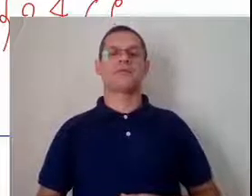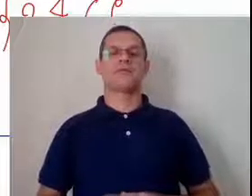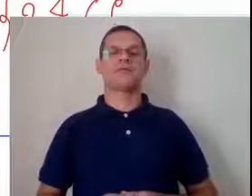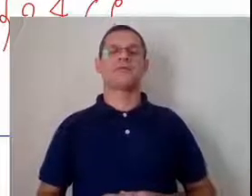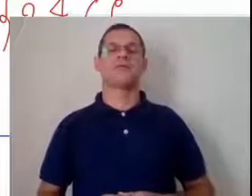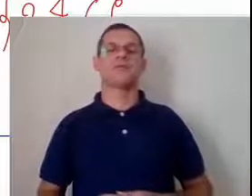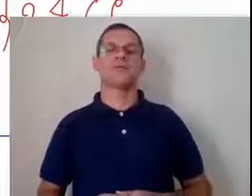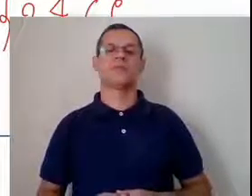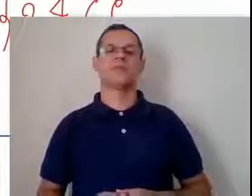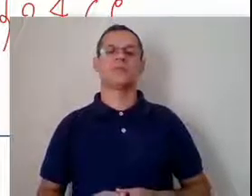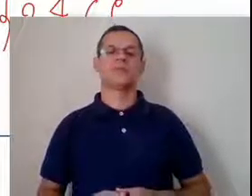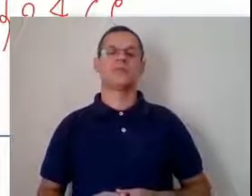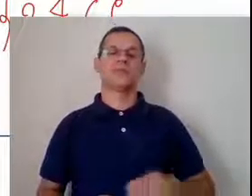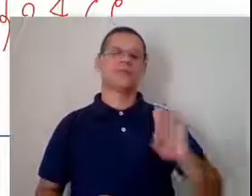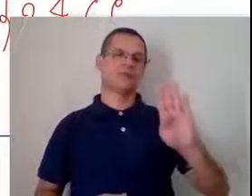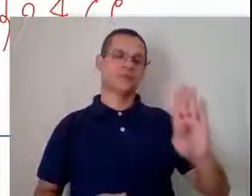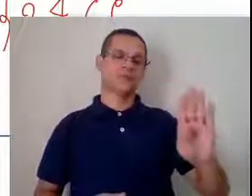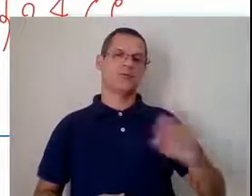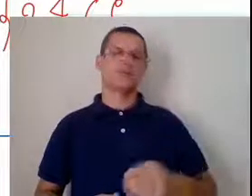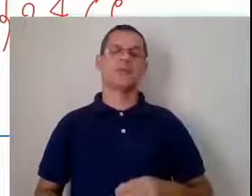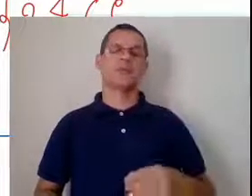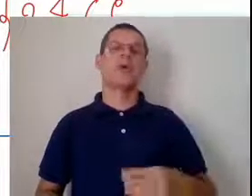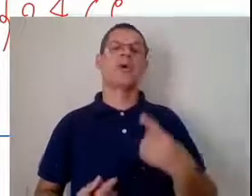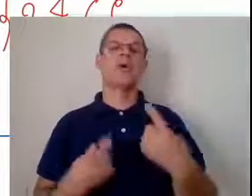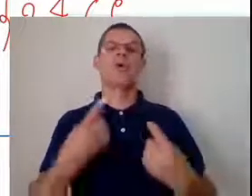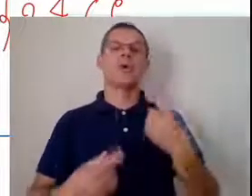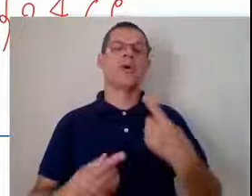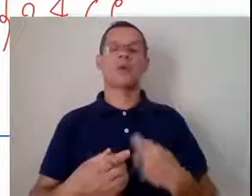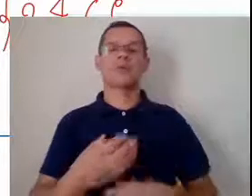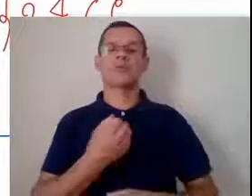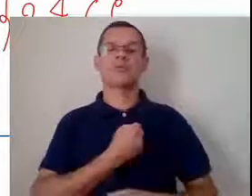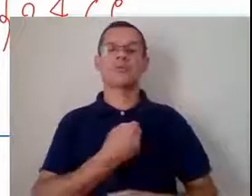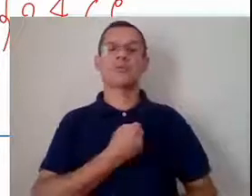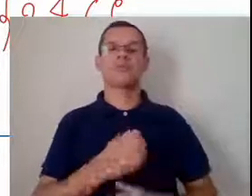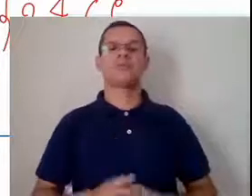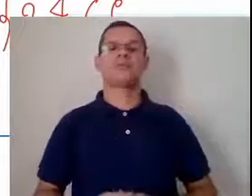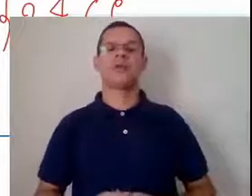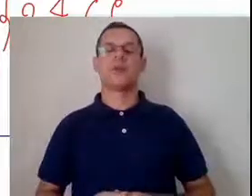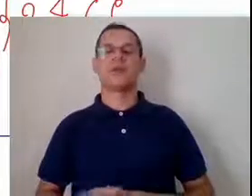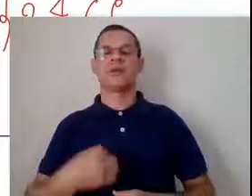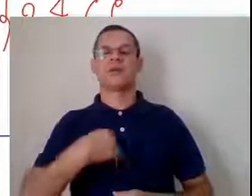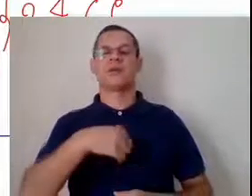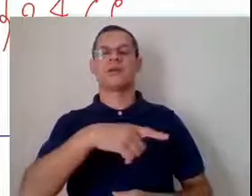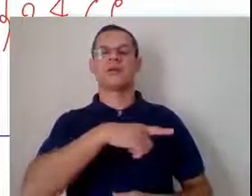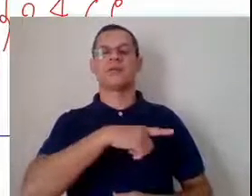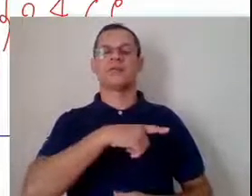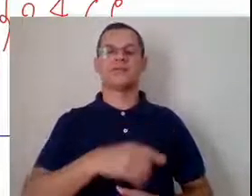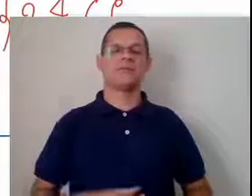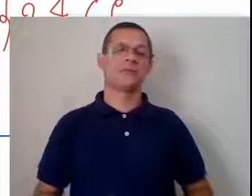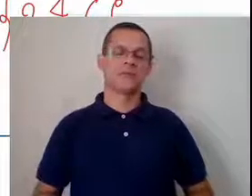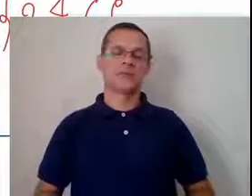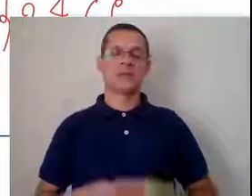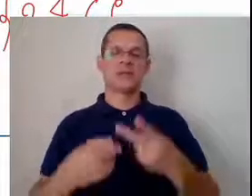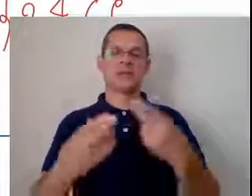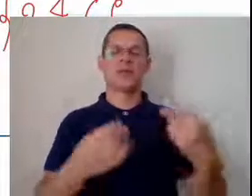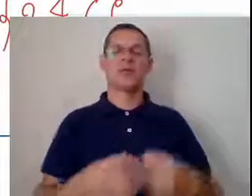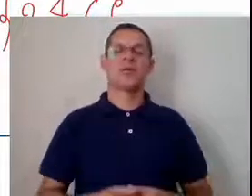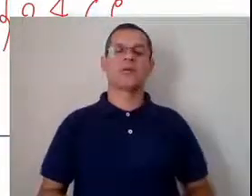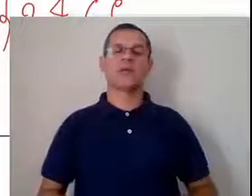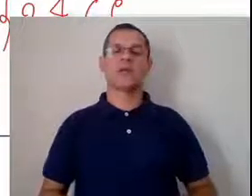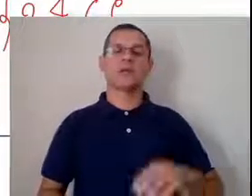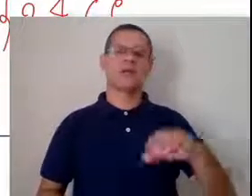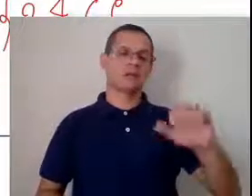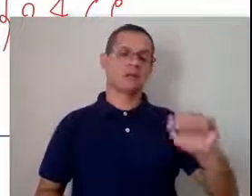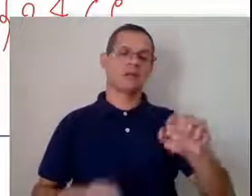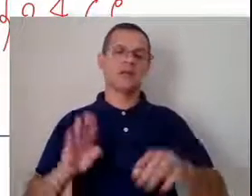intersecção com B? Quais os elementos que eu tenho em comum entre A e